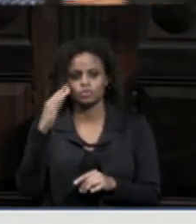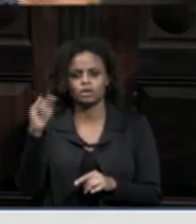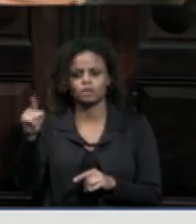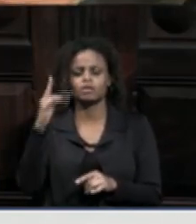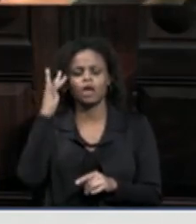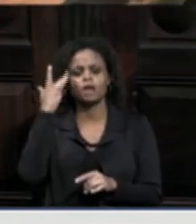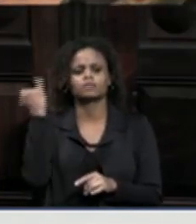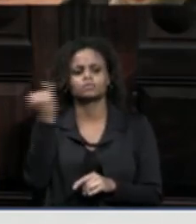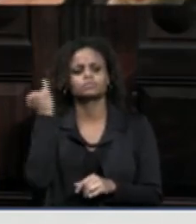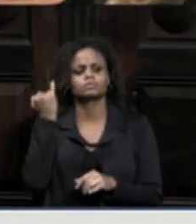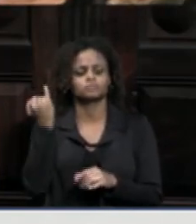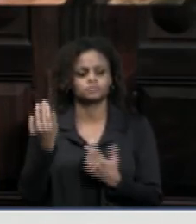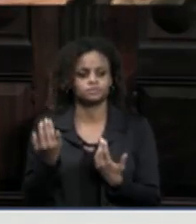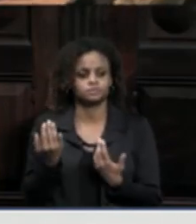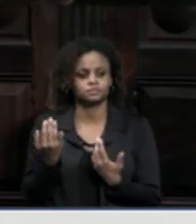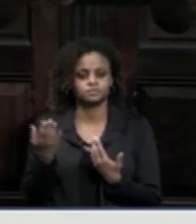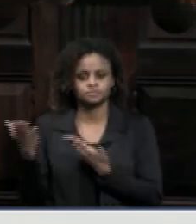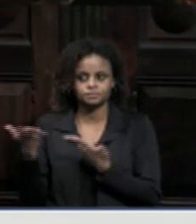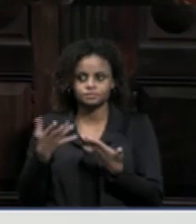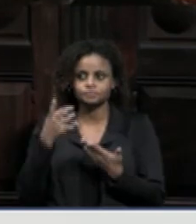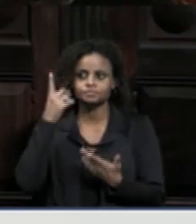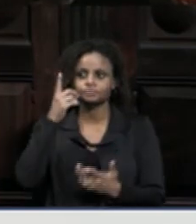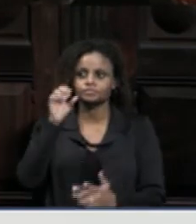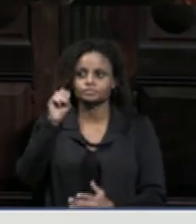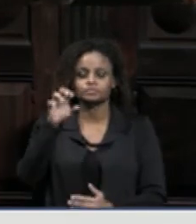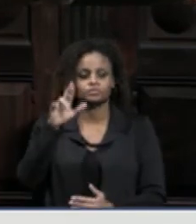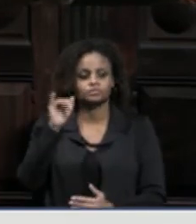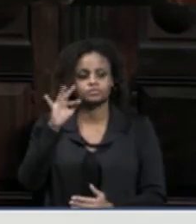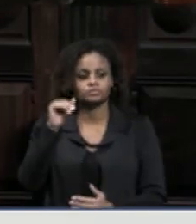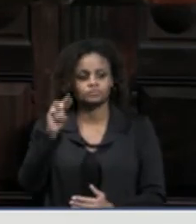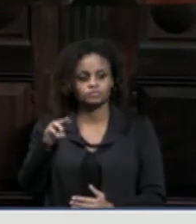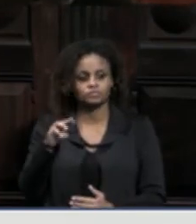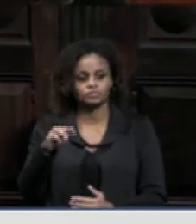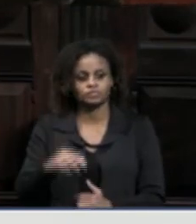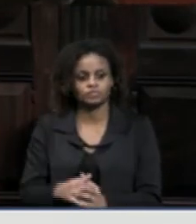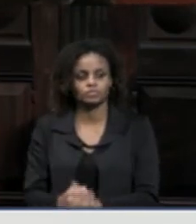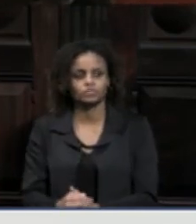Com a palavra o nobre deputado Flávio Serafim. É isso, tio Carlos.